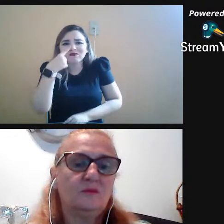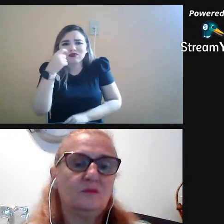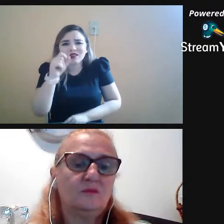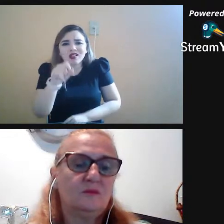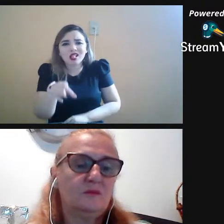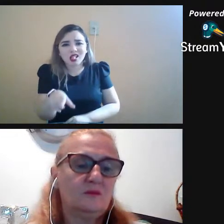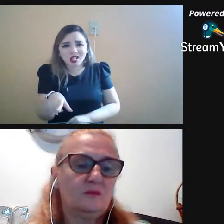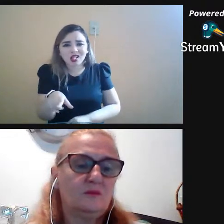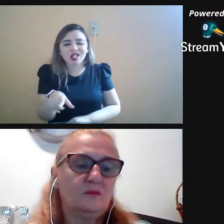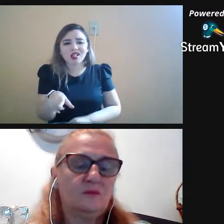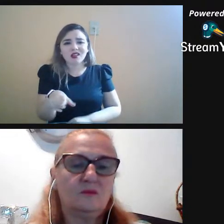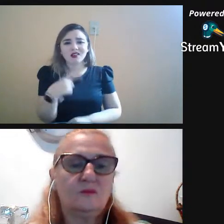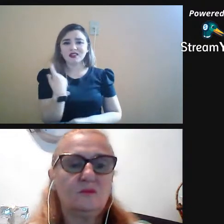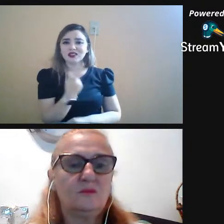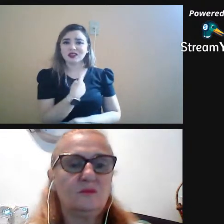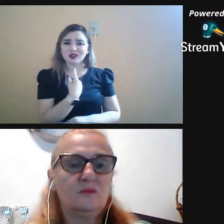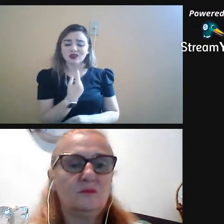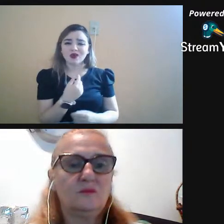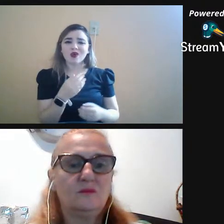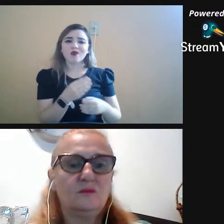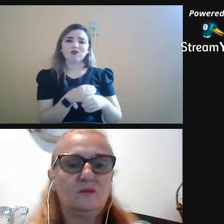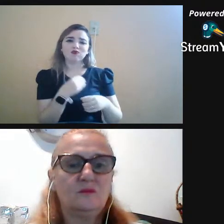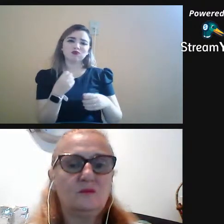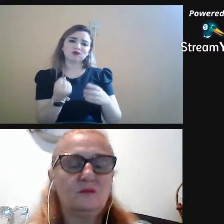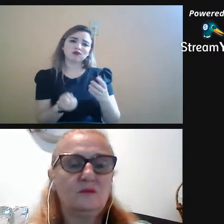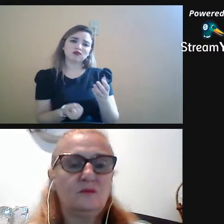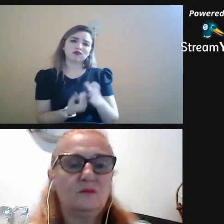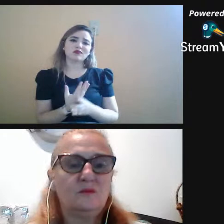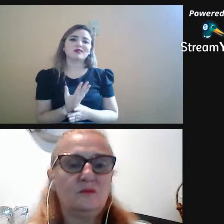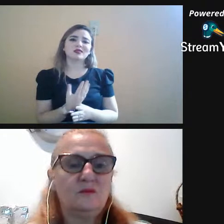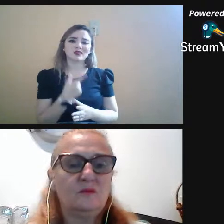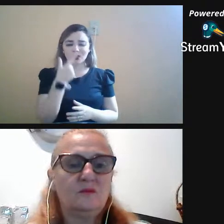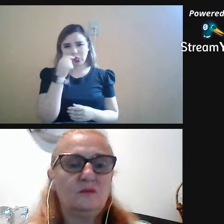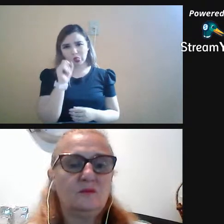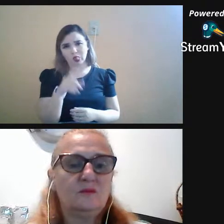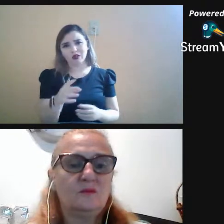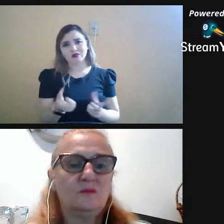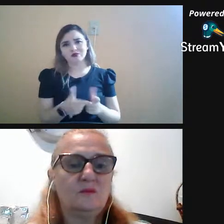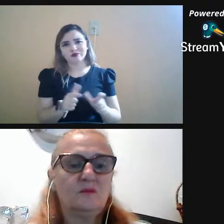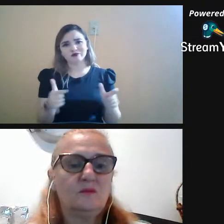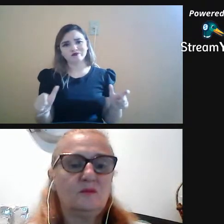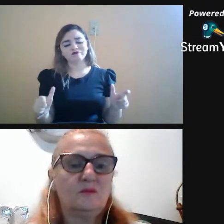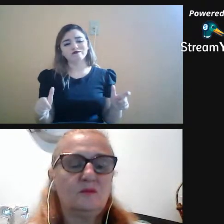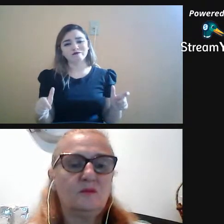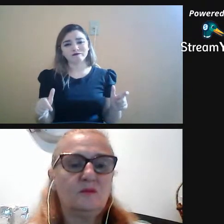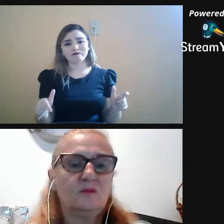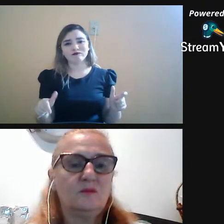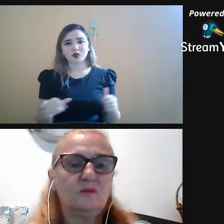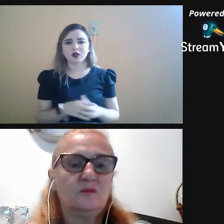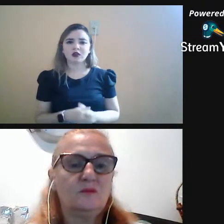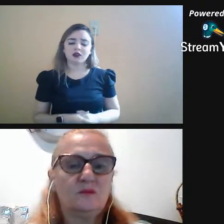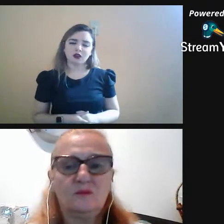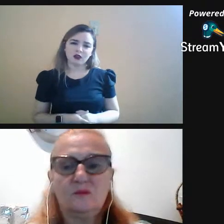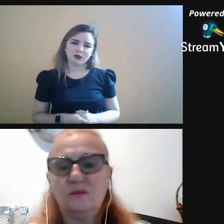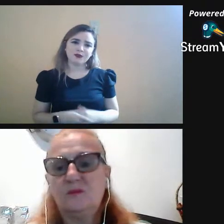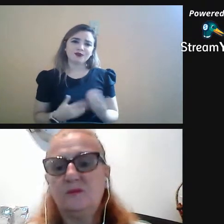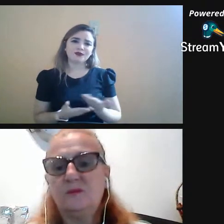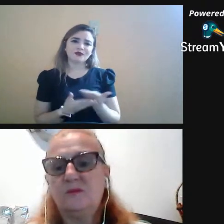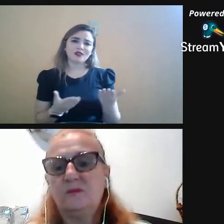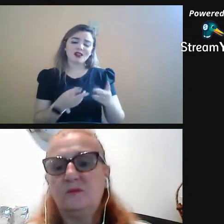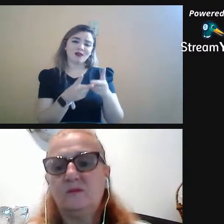do lixo que nós produzimos. Então, aí você percebe